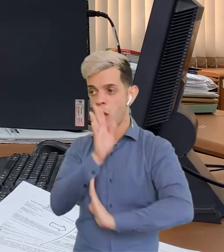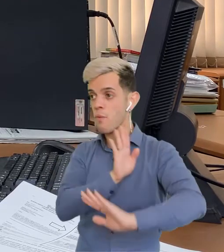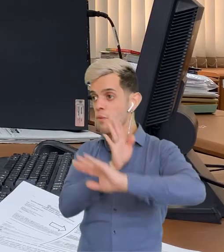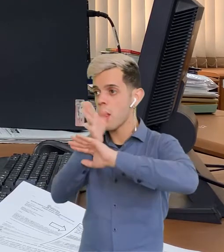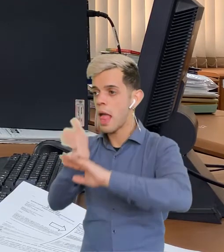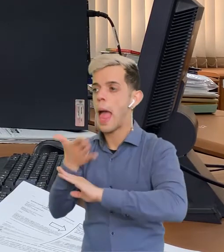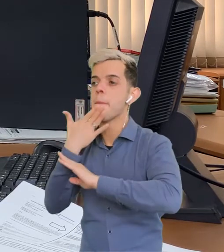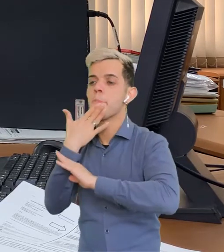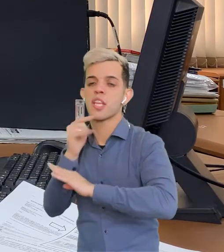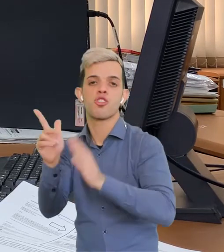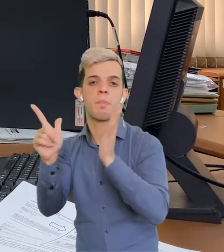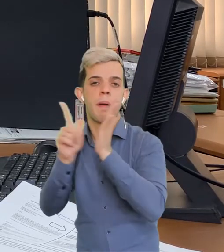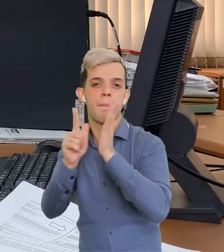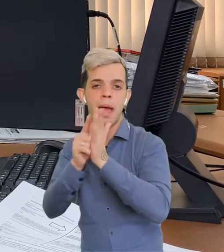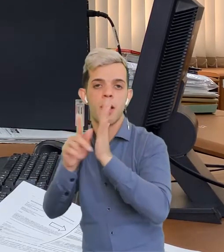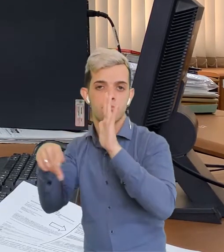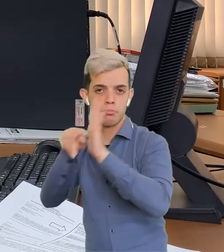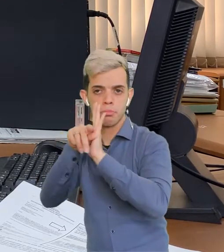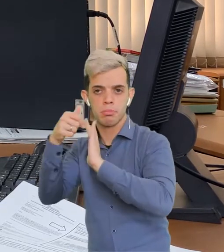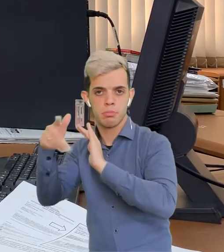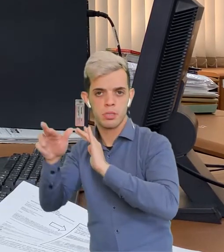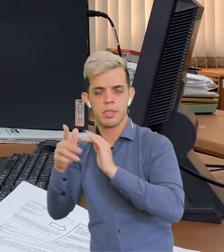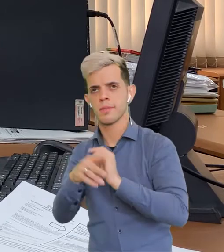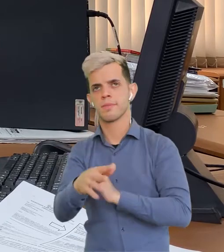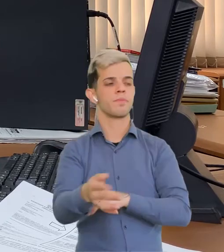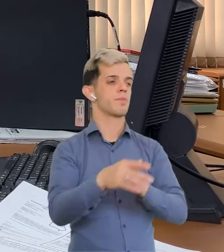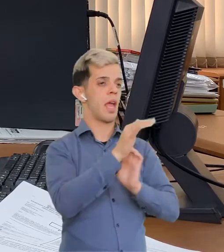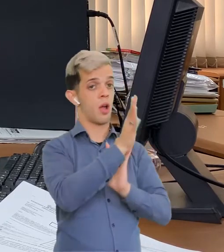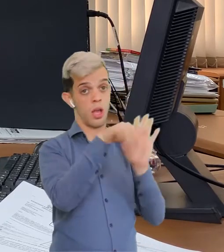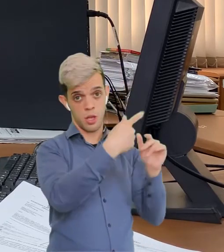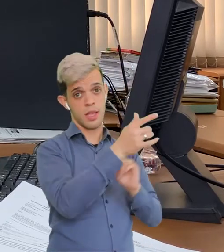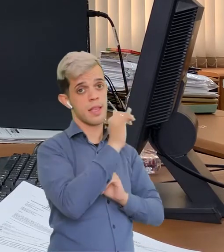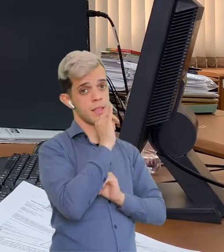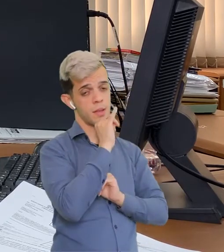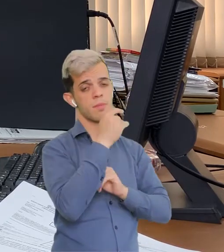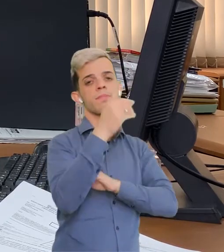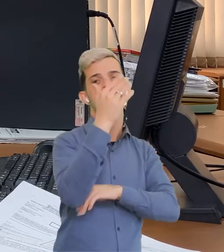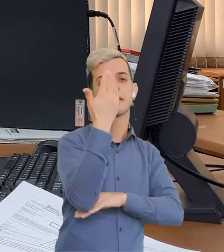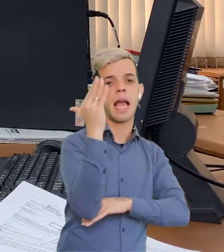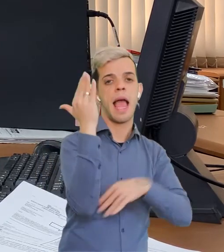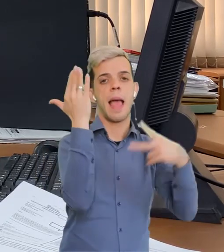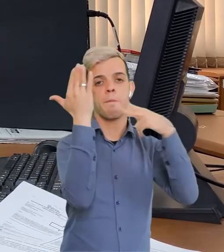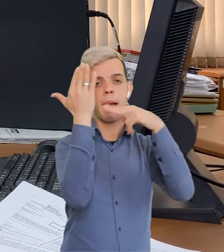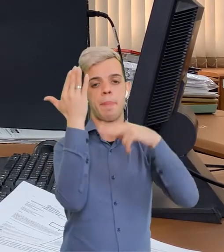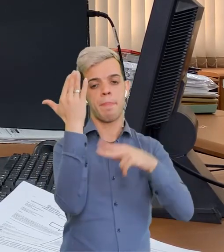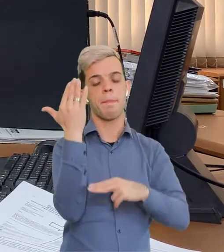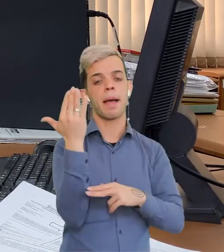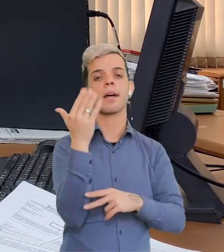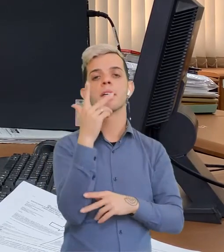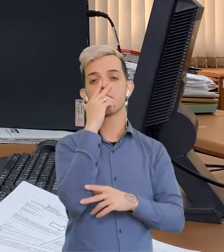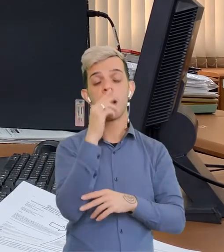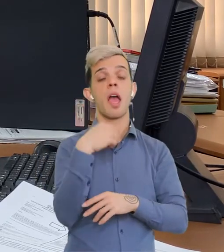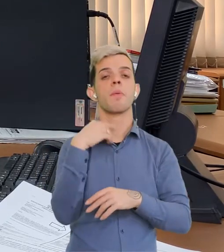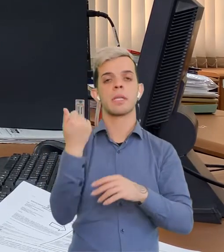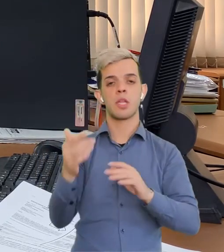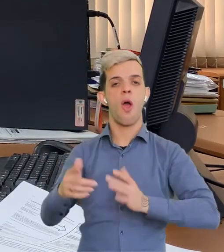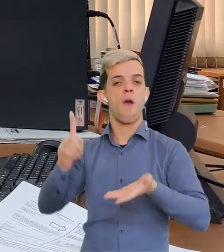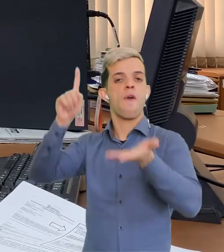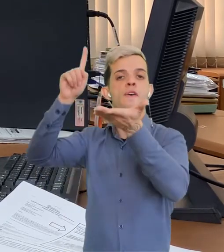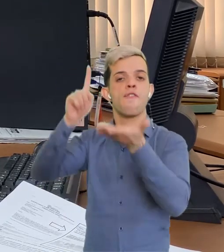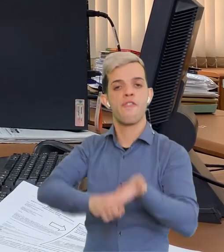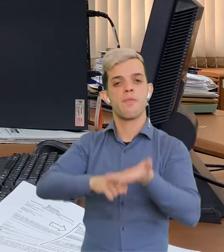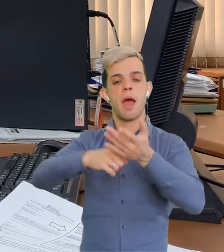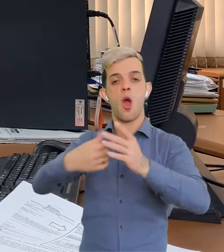pedido de carta de habitação, por exemplo. No caso de poda e supressão de árvore, eu vou firmar um termo de compromisso